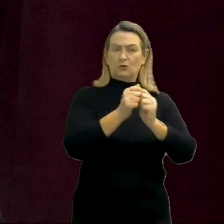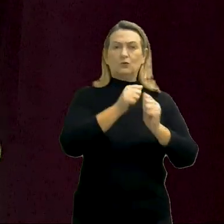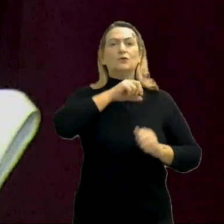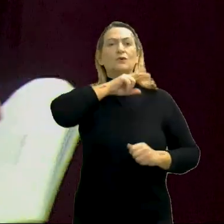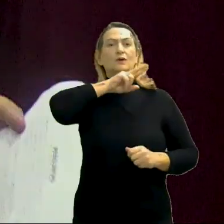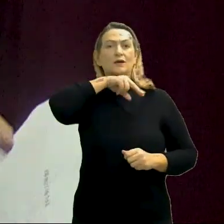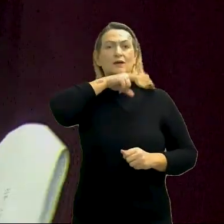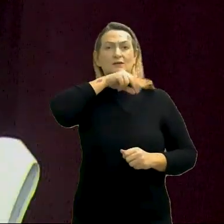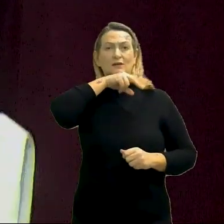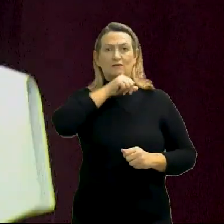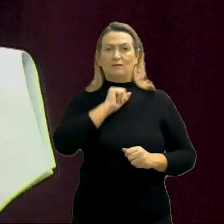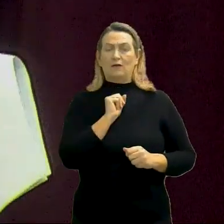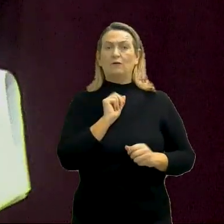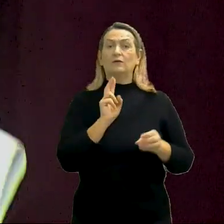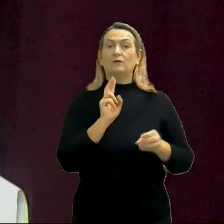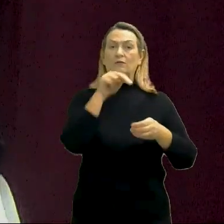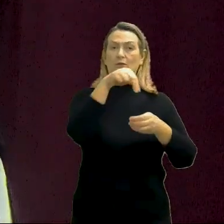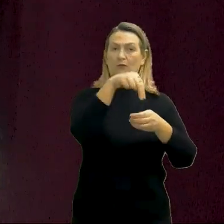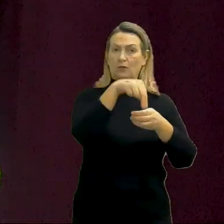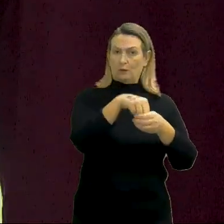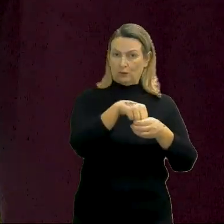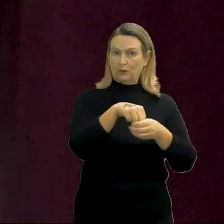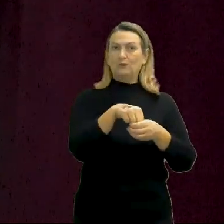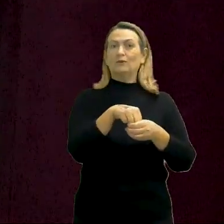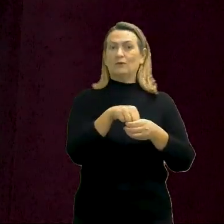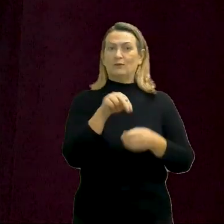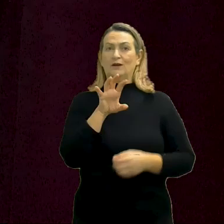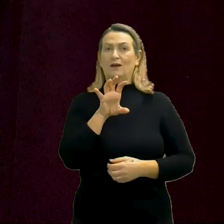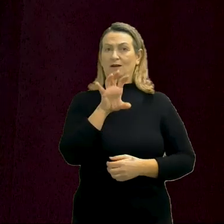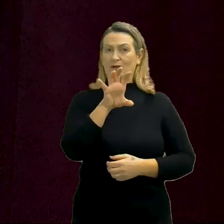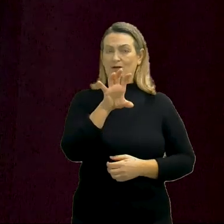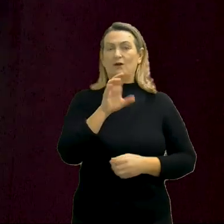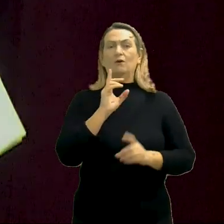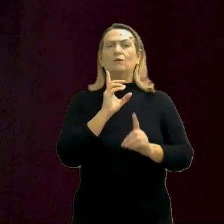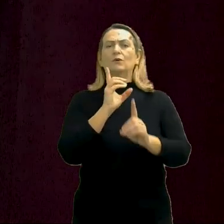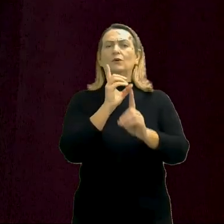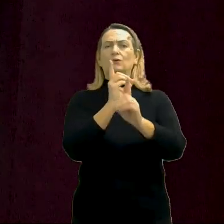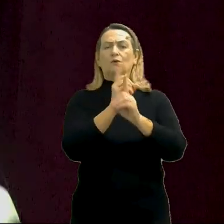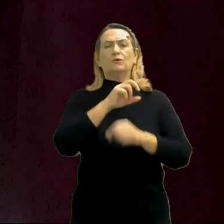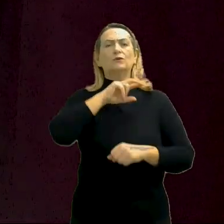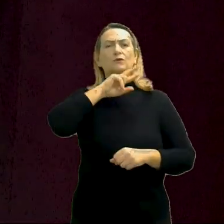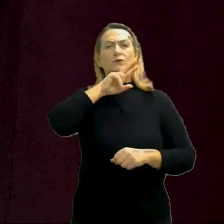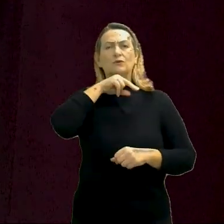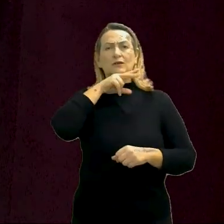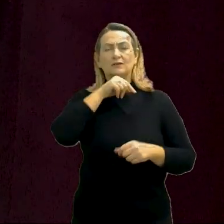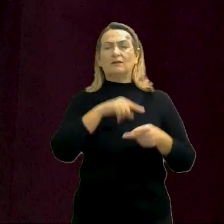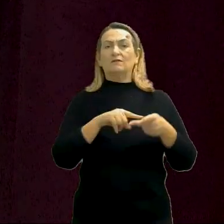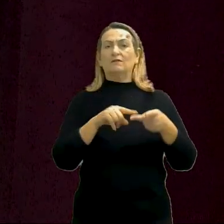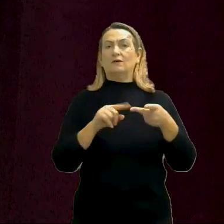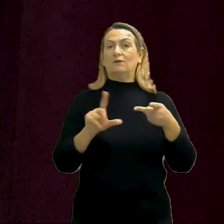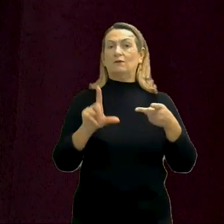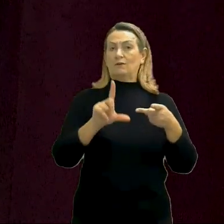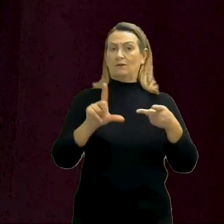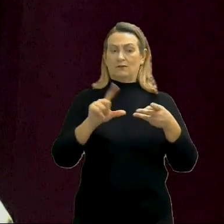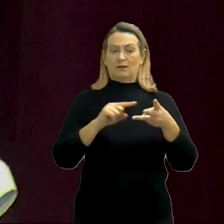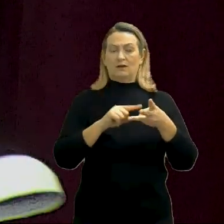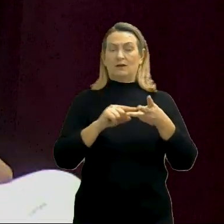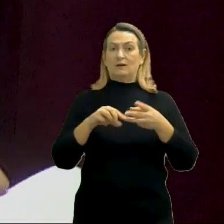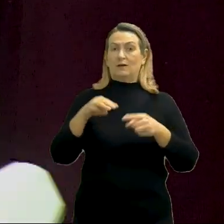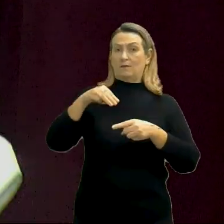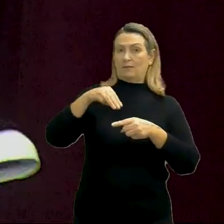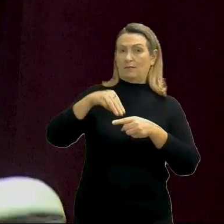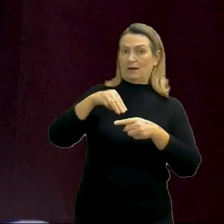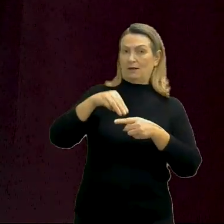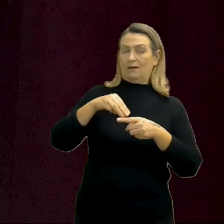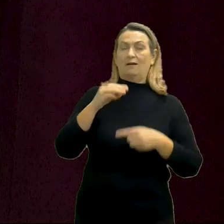lá núcleos regionais onde foi um encontro em Cascavel Londrina Maringá e um em Curitiba e foi um grande